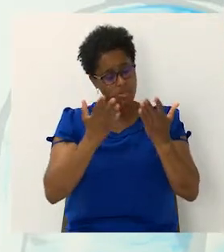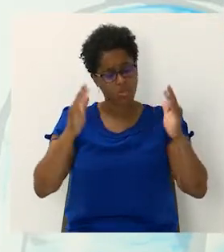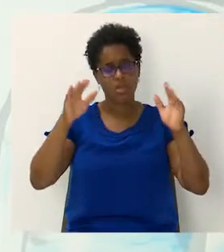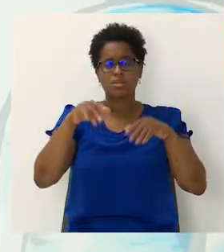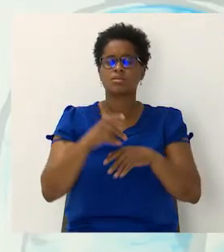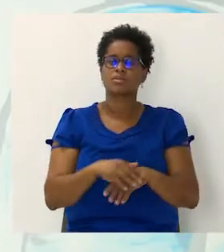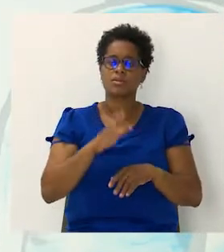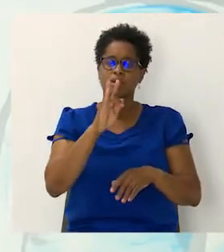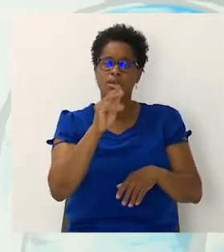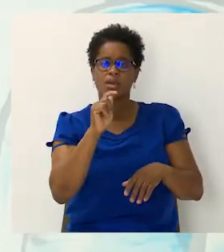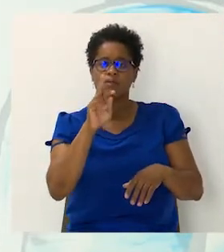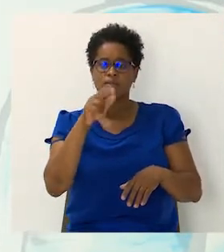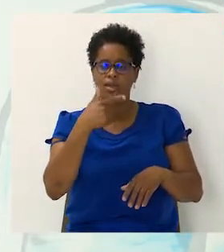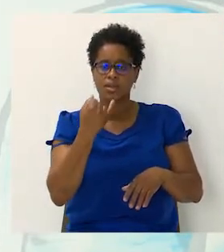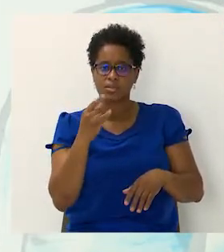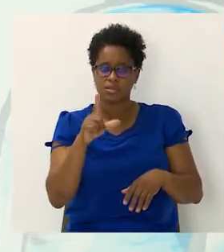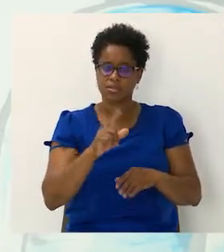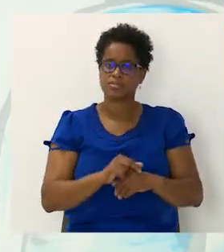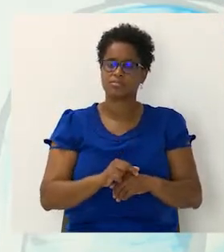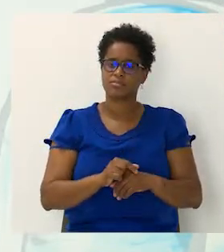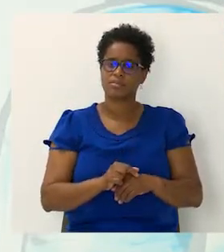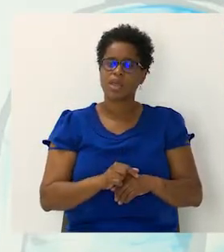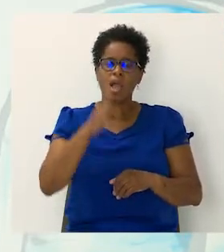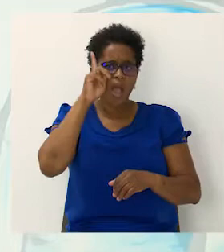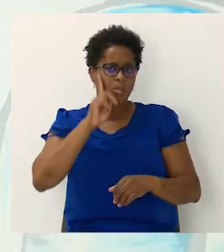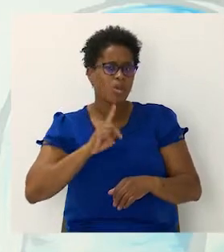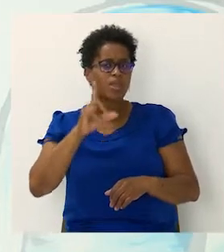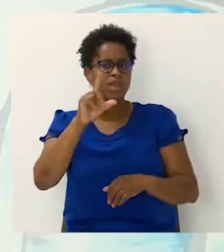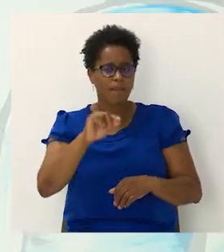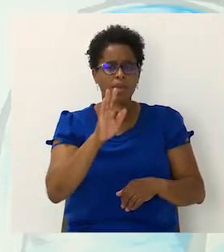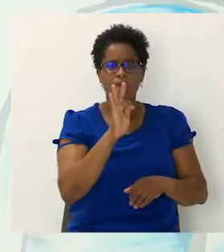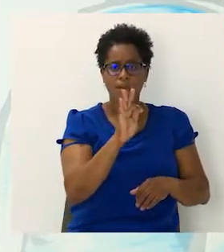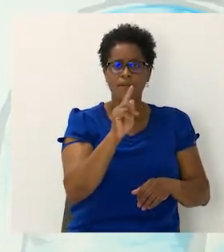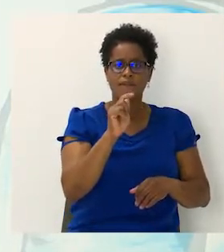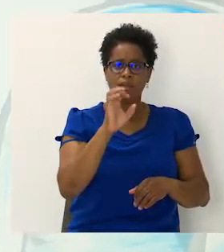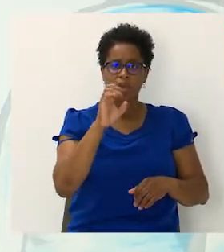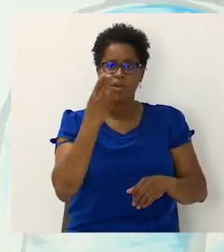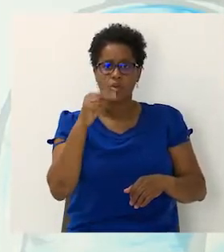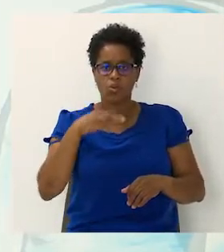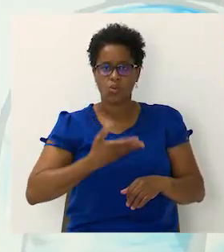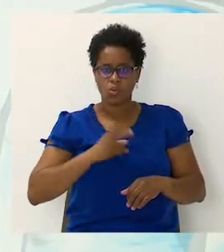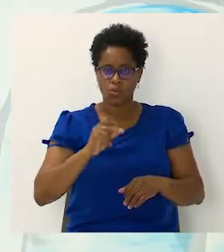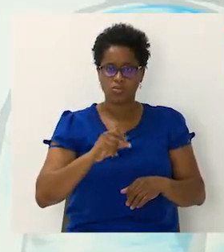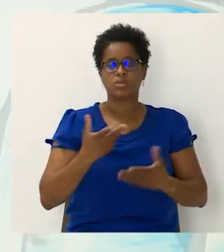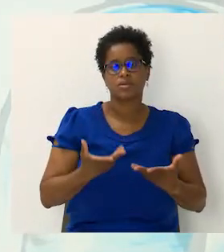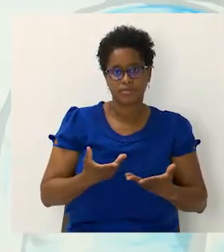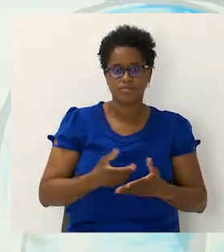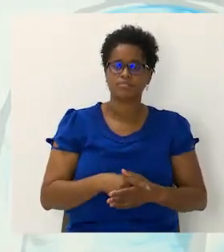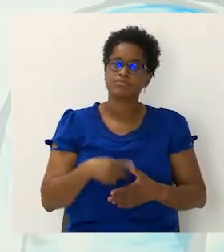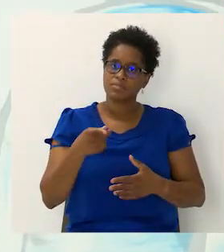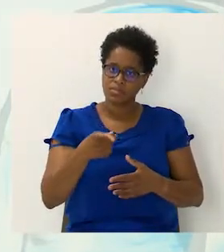é fértil, a mulher também fecunda. Nesse caso,